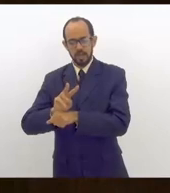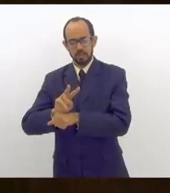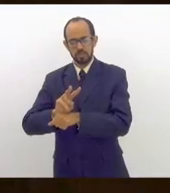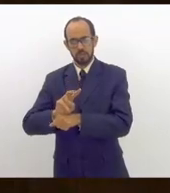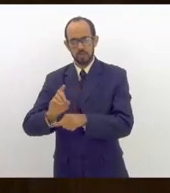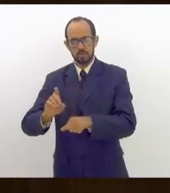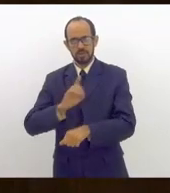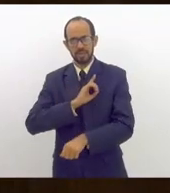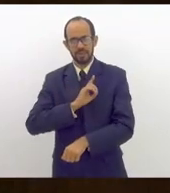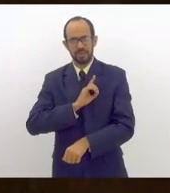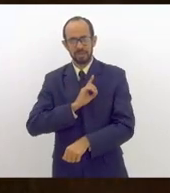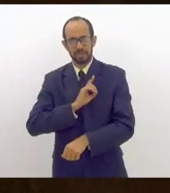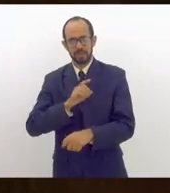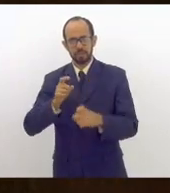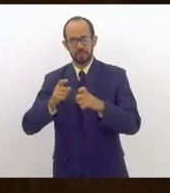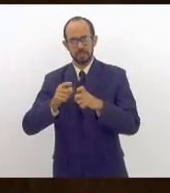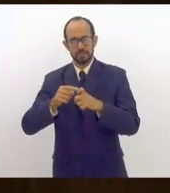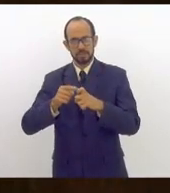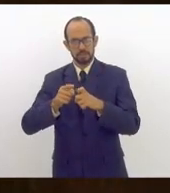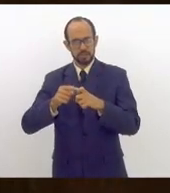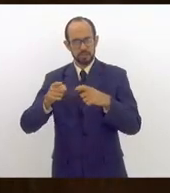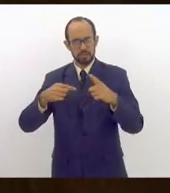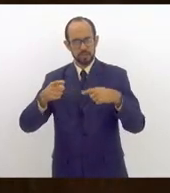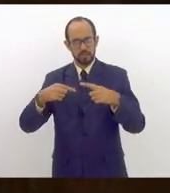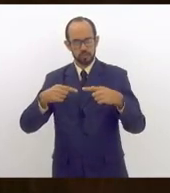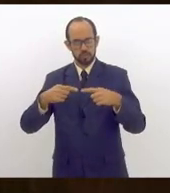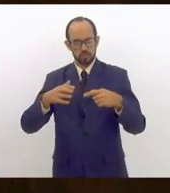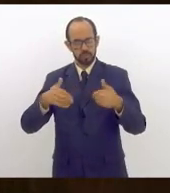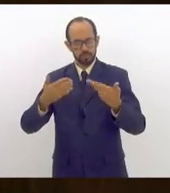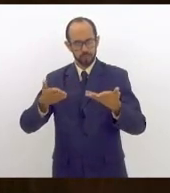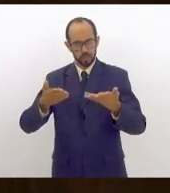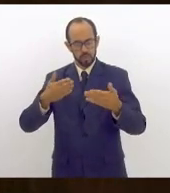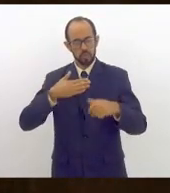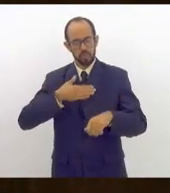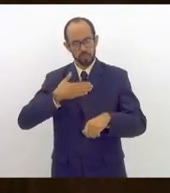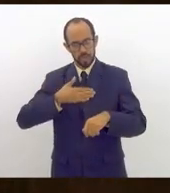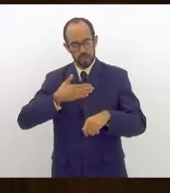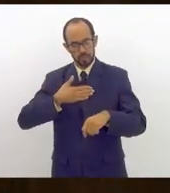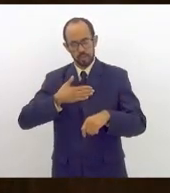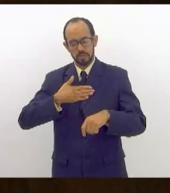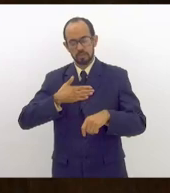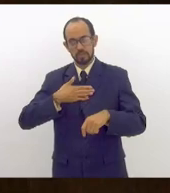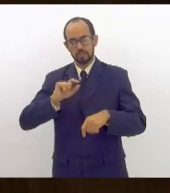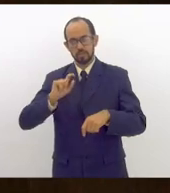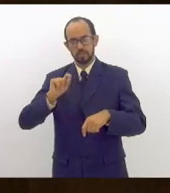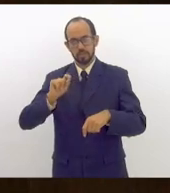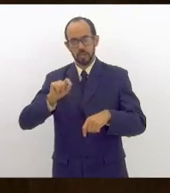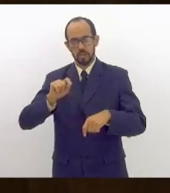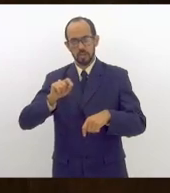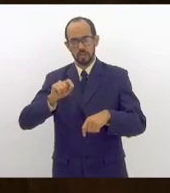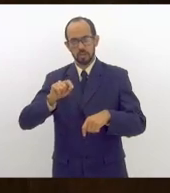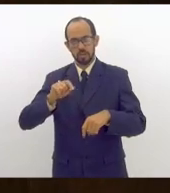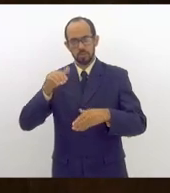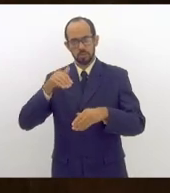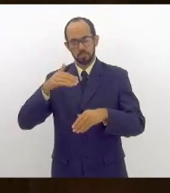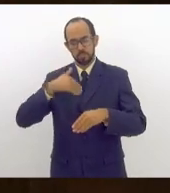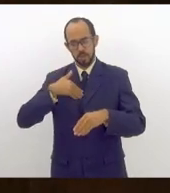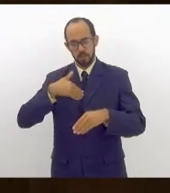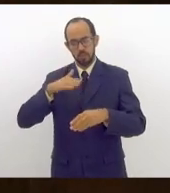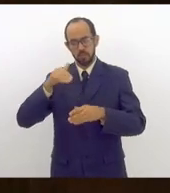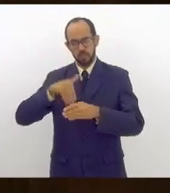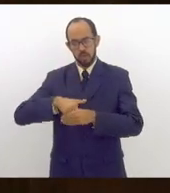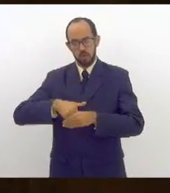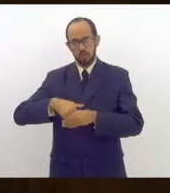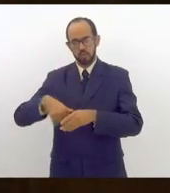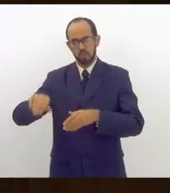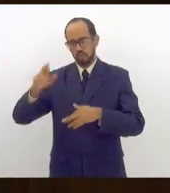DETRAN como medicina de trânsito. Então, eu quero aqui, né, apontar aqui que o meu voto, com todo respeito ao deputado,